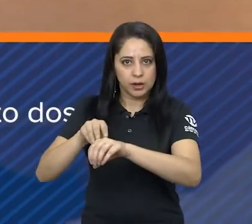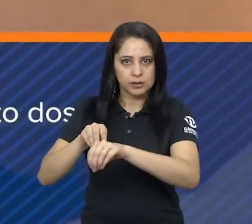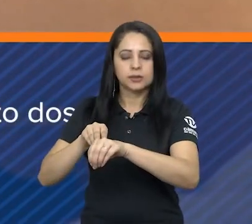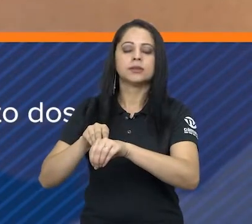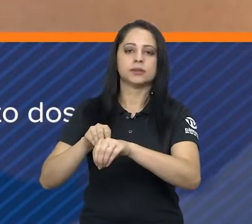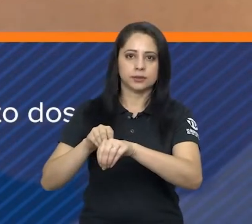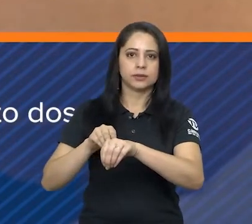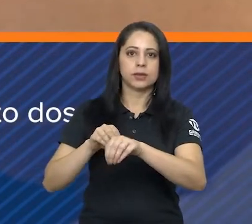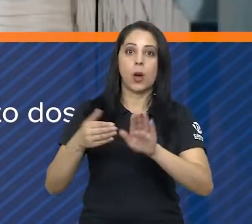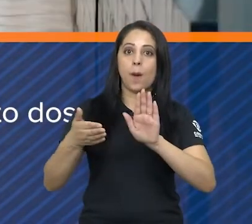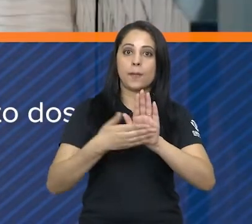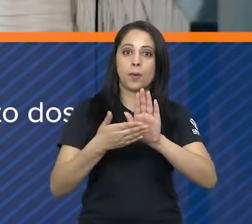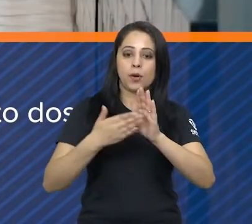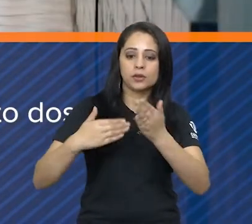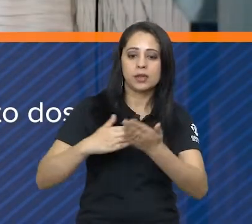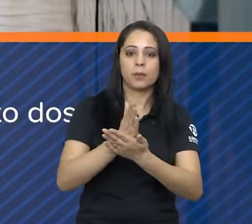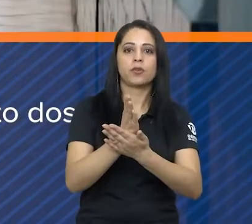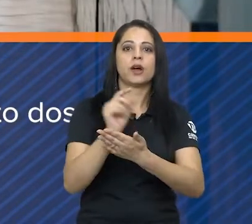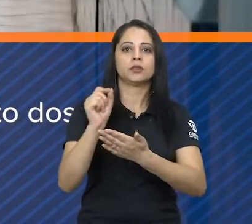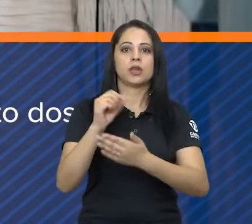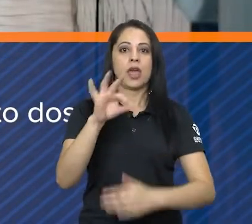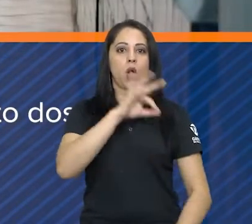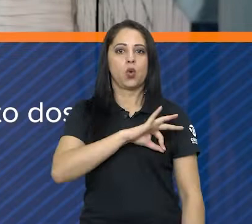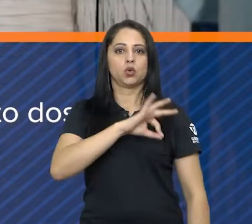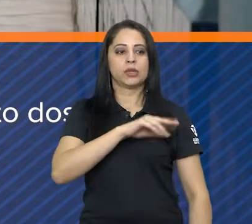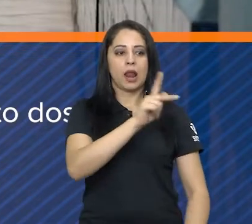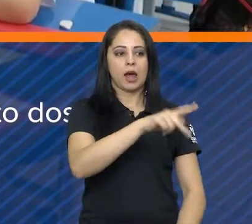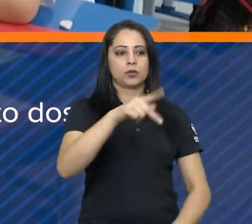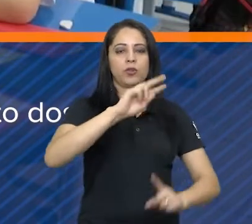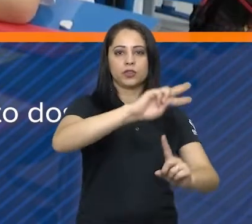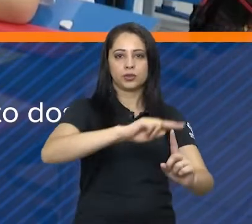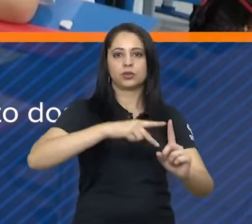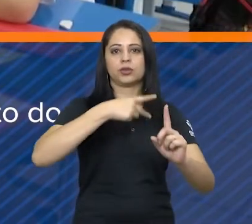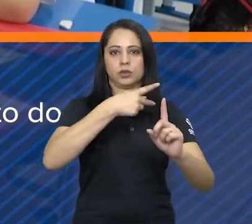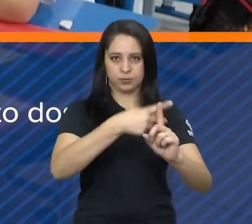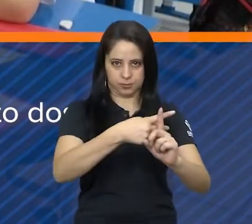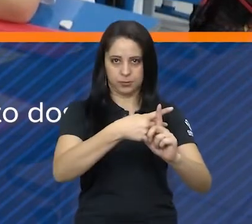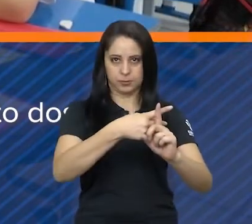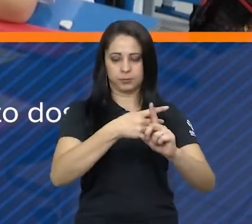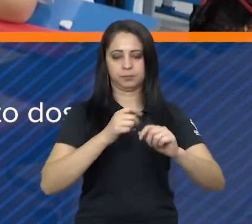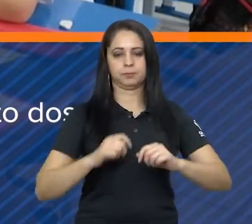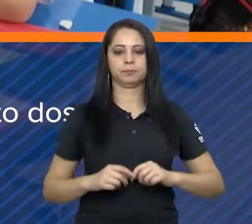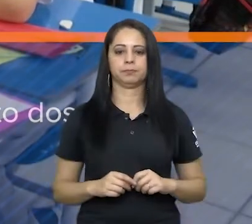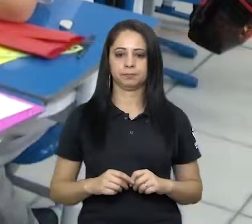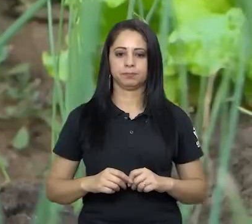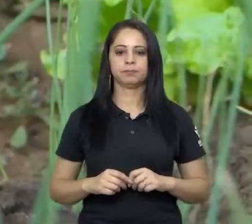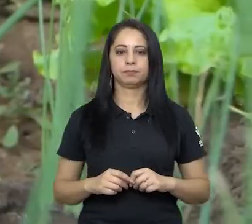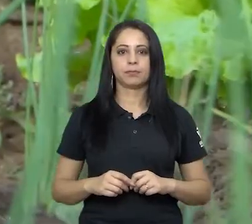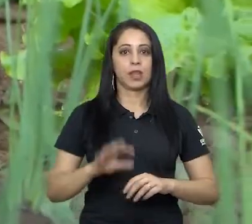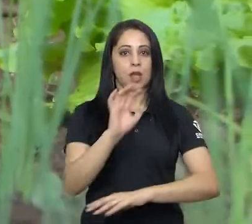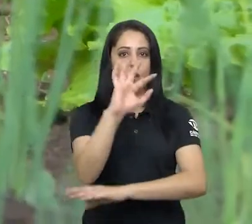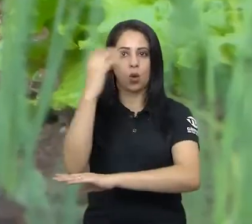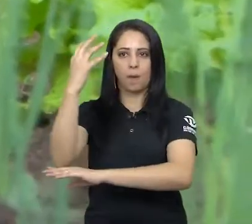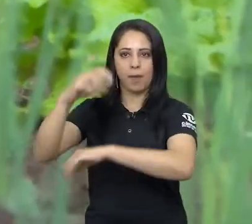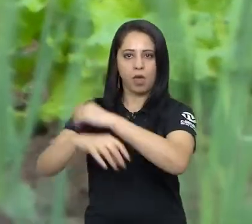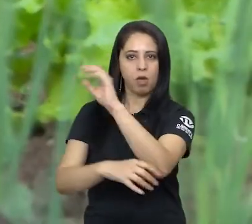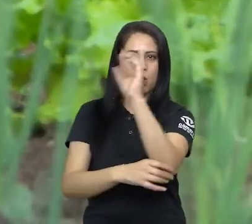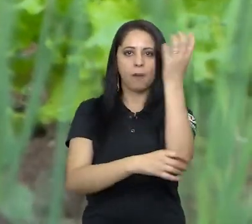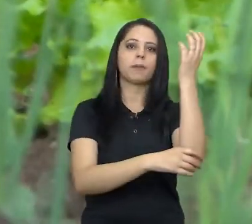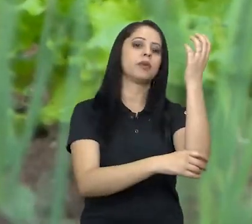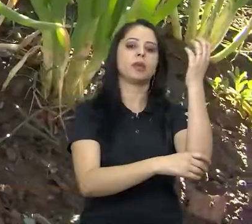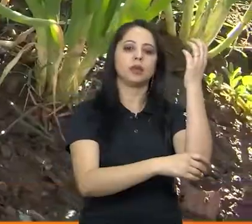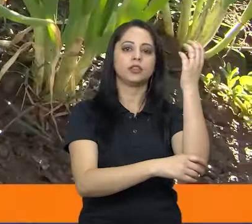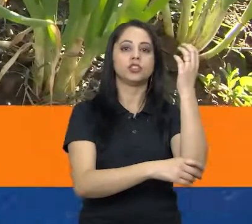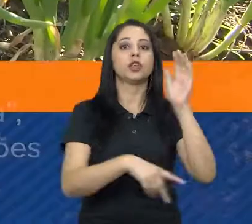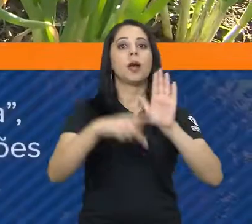que possibilitou a cidade a adotar o piso salarial nacional aos professores da educação básica. E no meio ambiente, a cidade